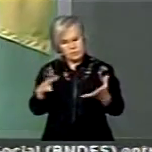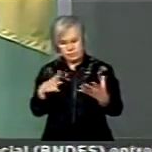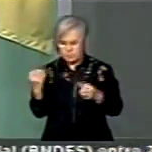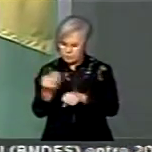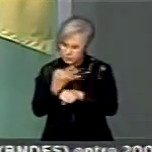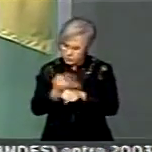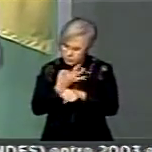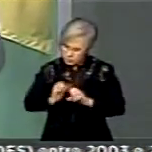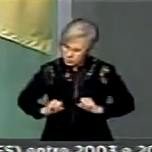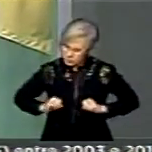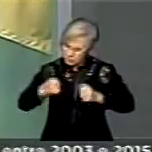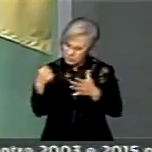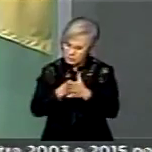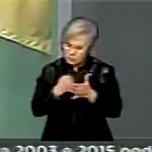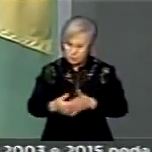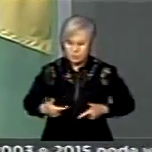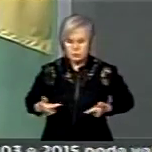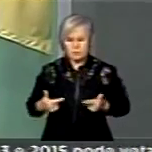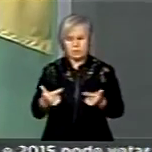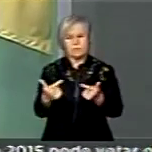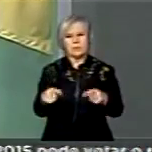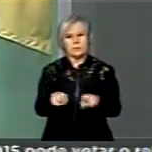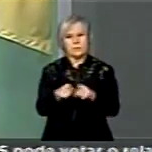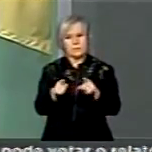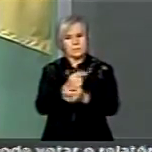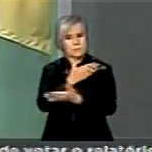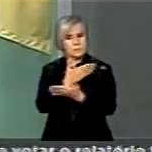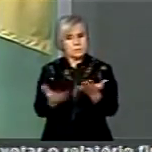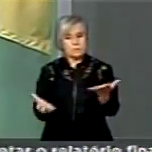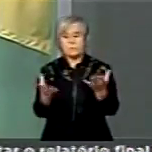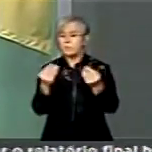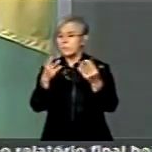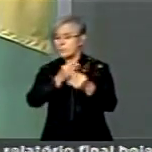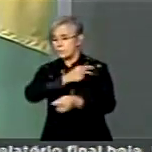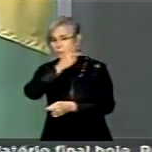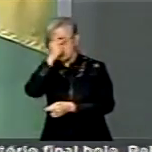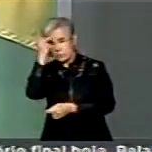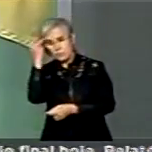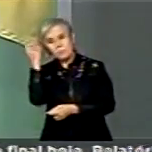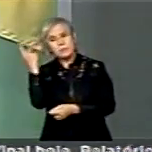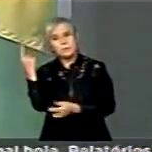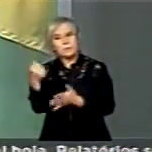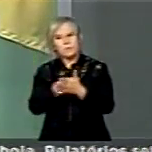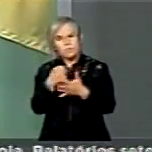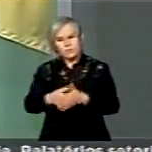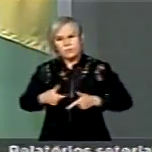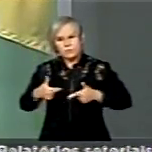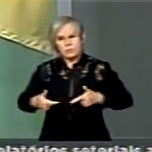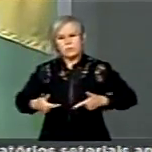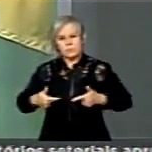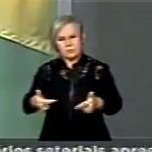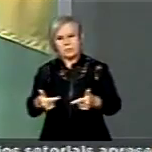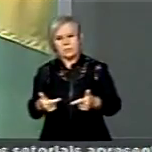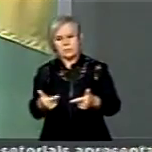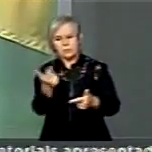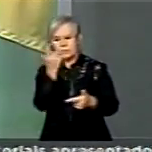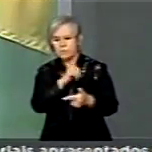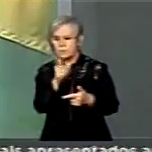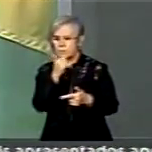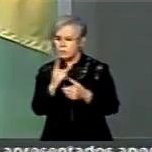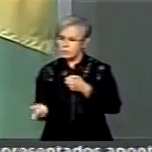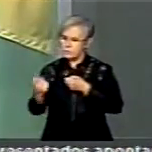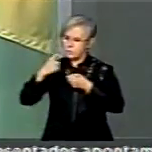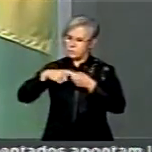luta como a nossa, inclusive com a perca de grandes filhos e irmãos nossos brasileiros que lutaram para rever a